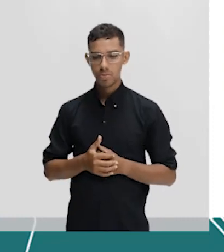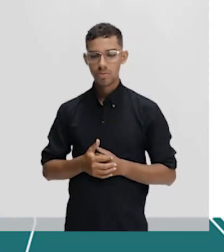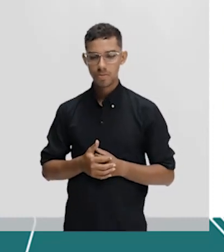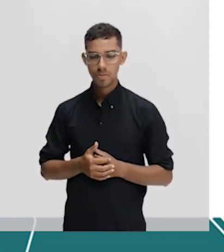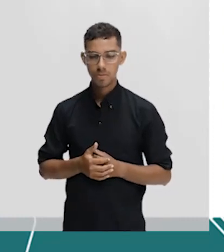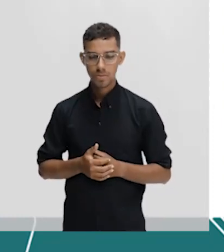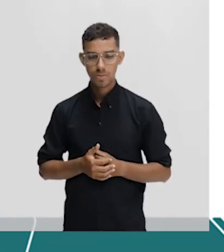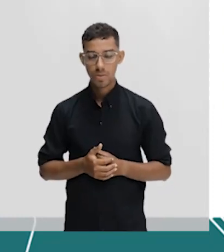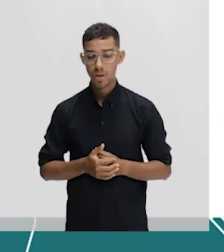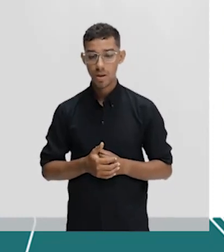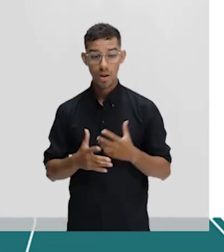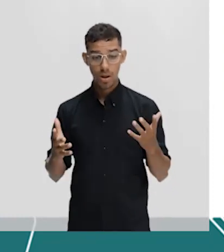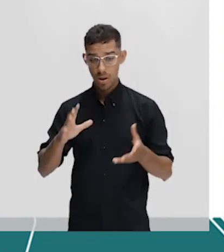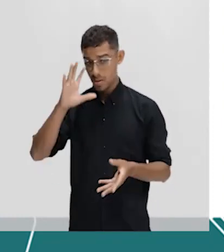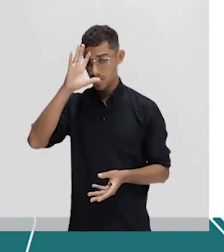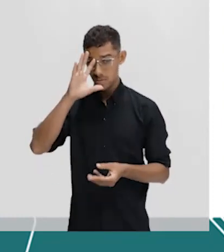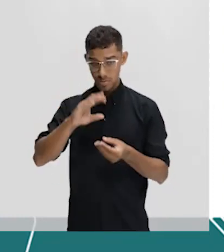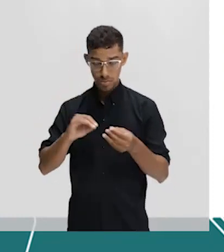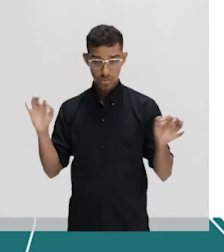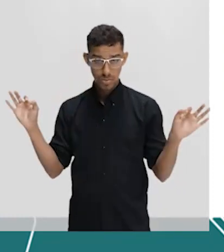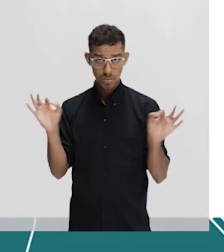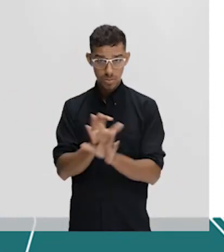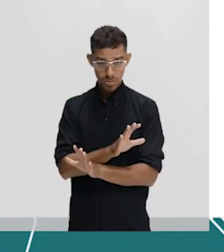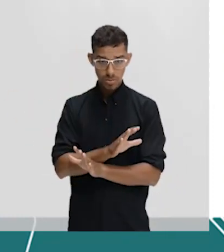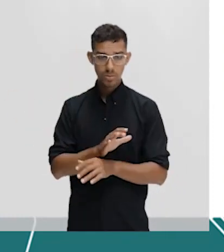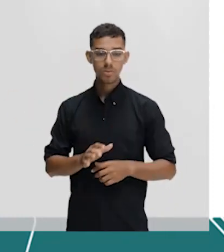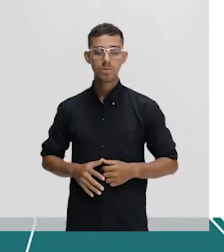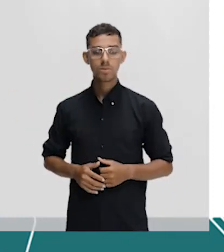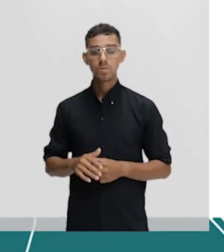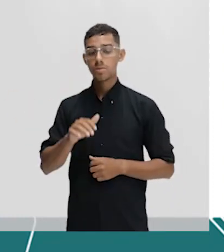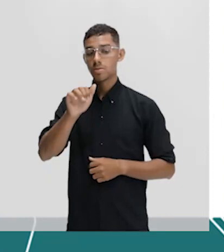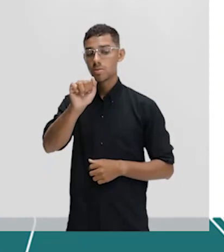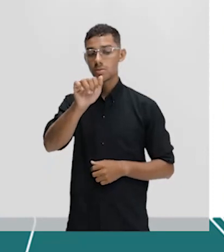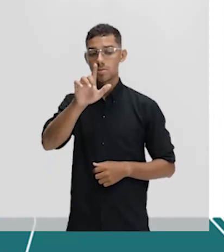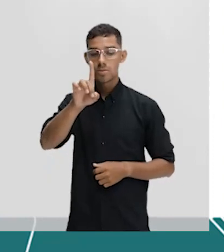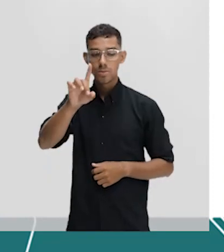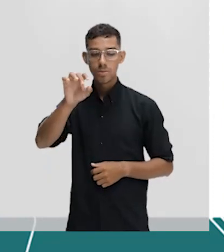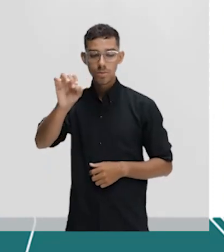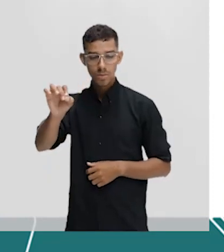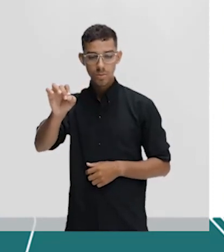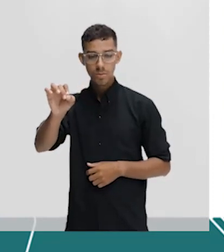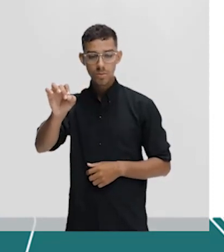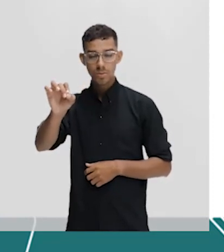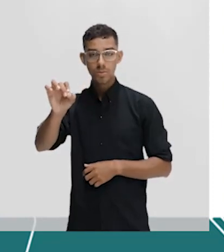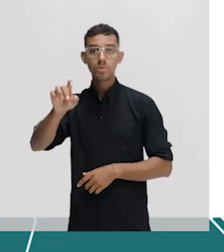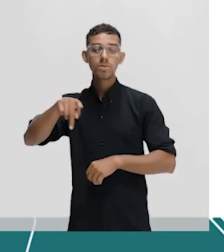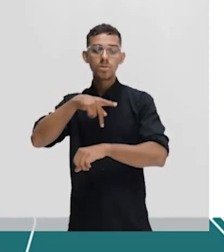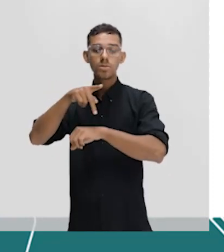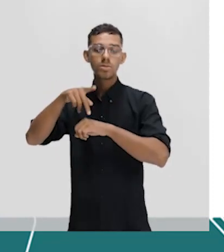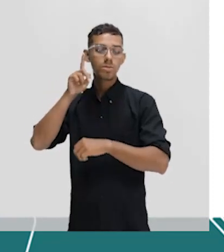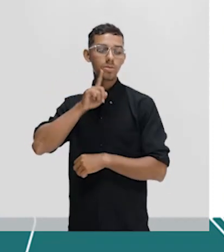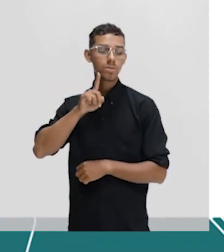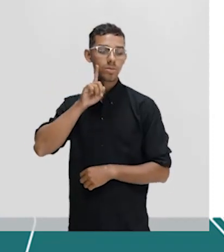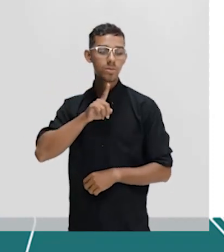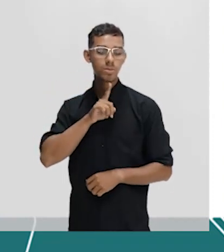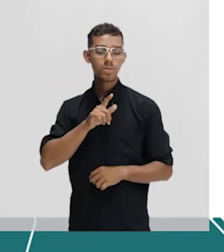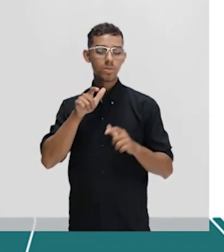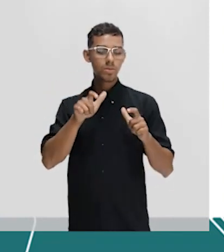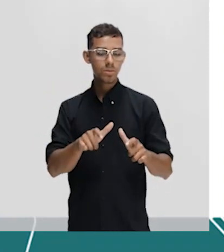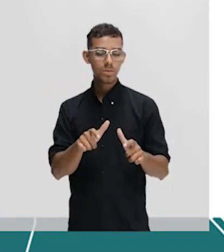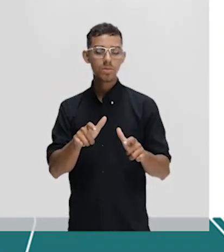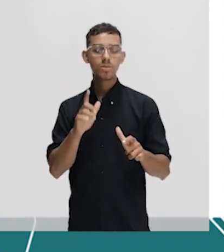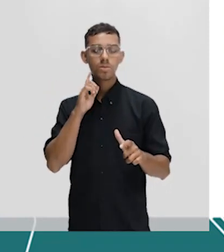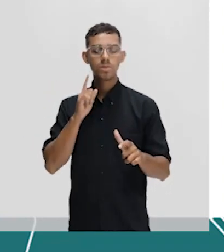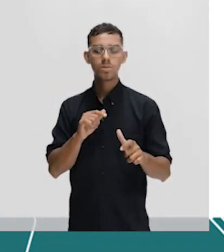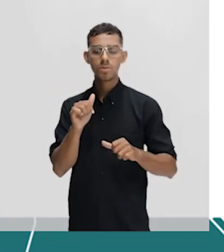E aí eu vou finalizar com o ADO dos Estados Unidos. É um local que é um antigo armazém que foi convertido em um espaço